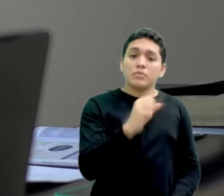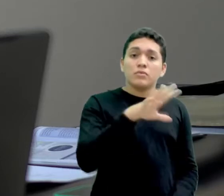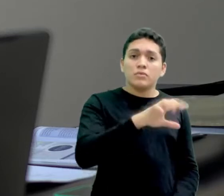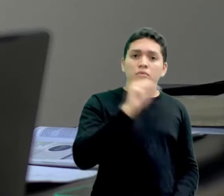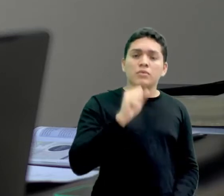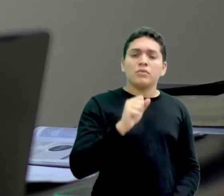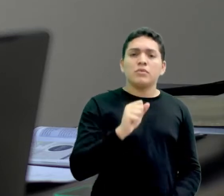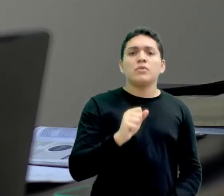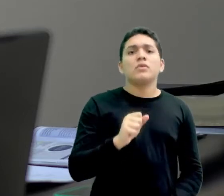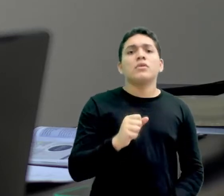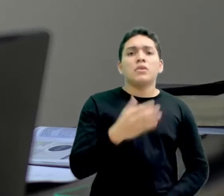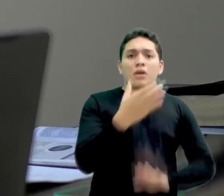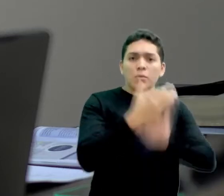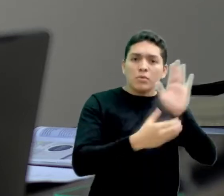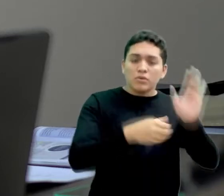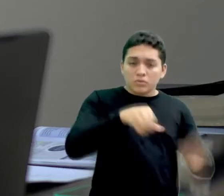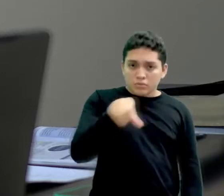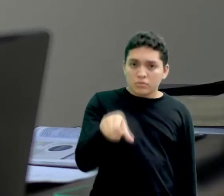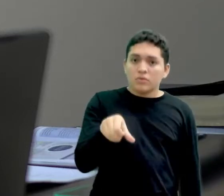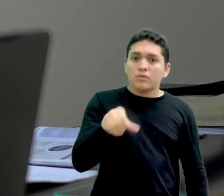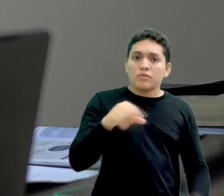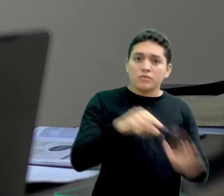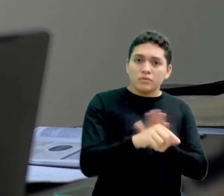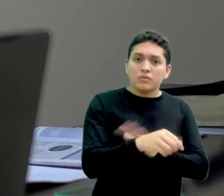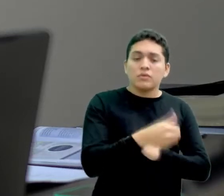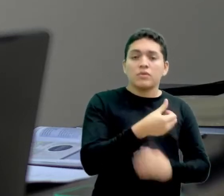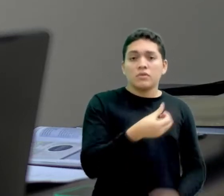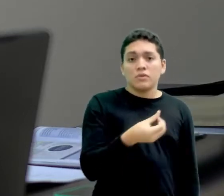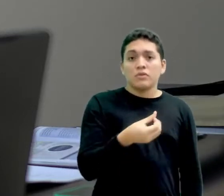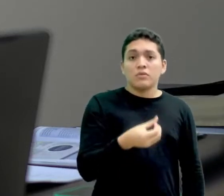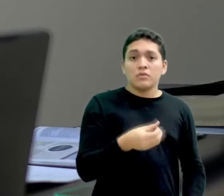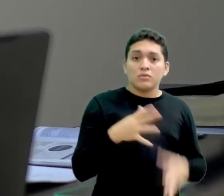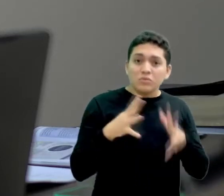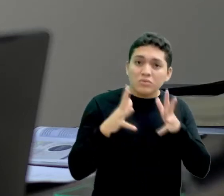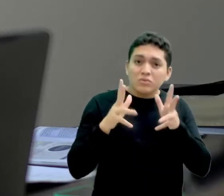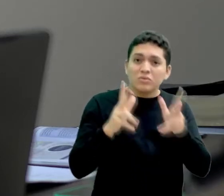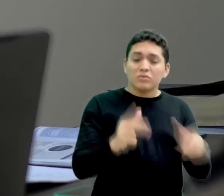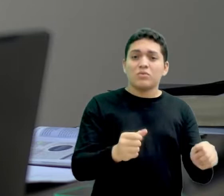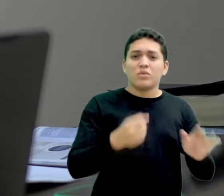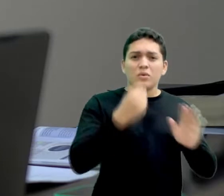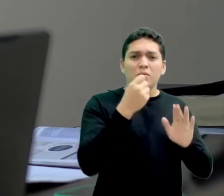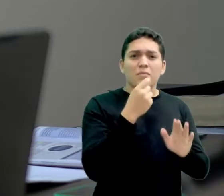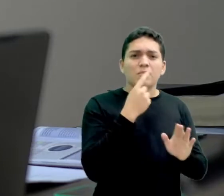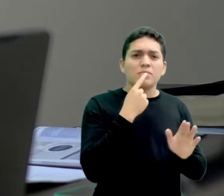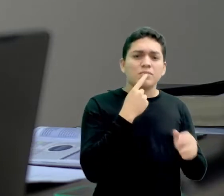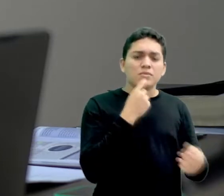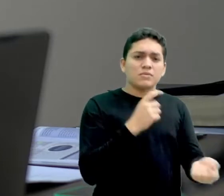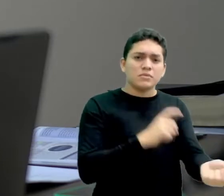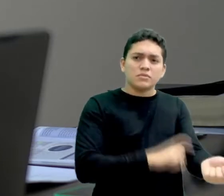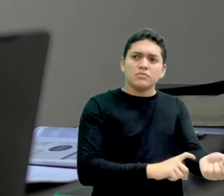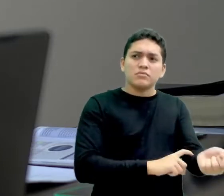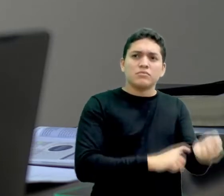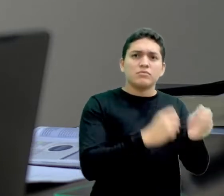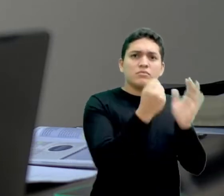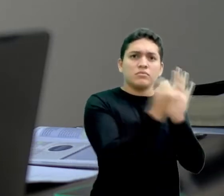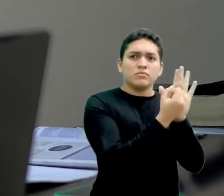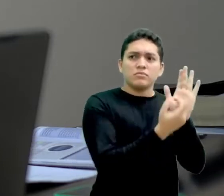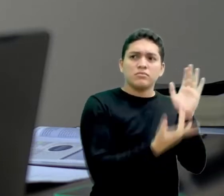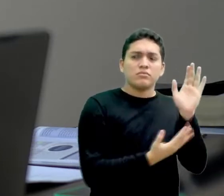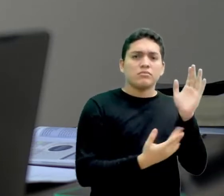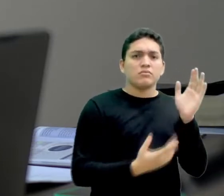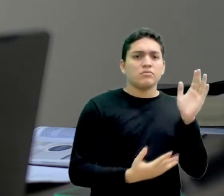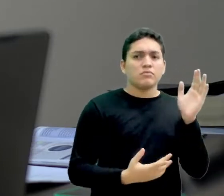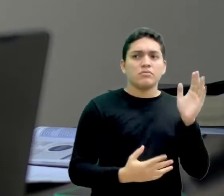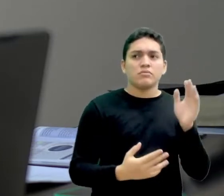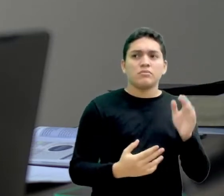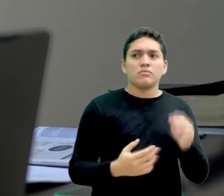capítulo 9, versículos 5 e 6, vai dizer, a todo aquele que derramar sangue, tanto homem como animal,